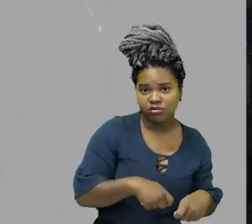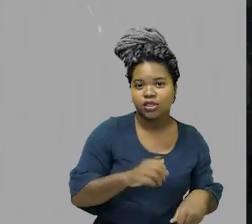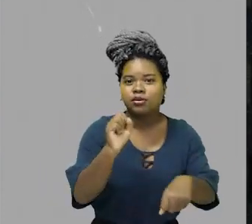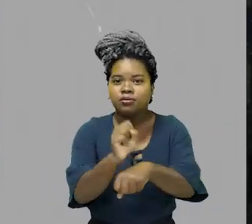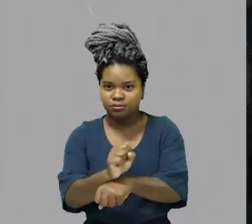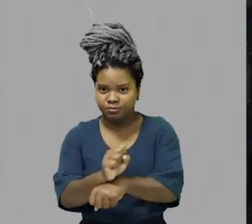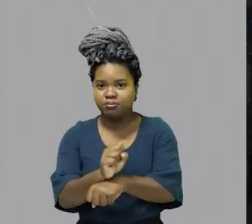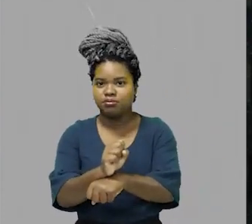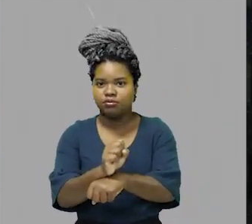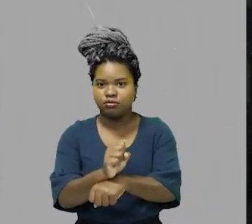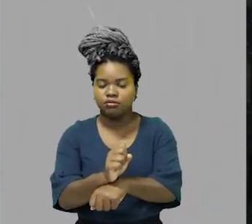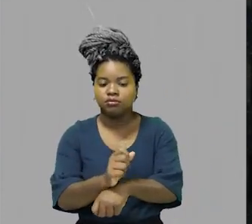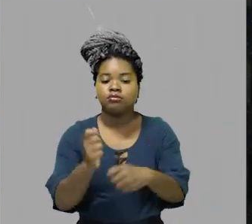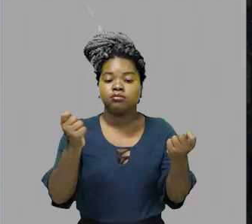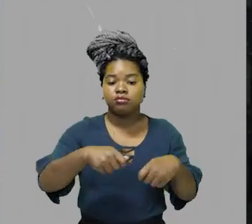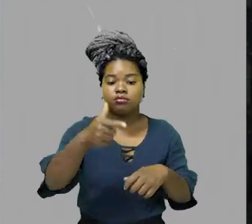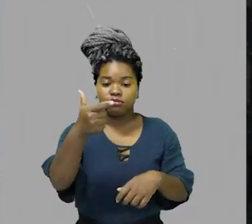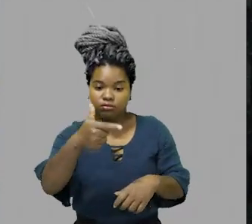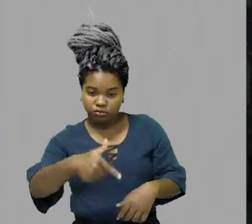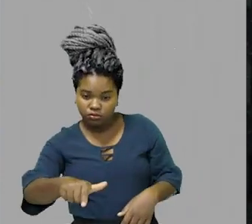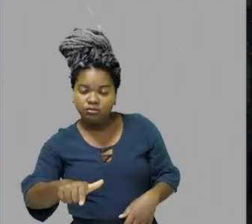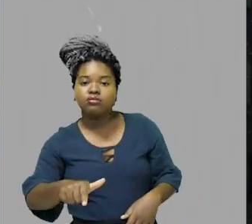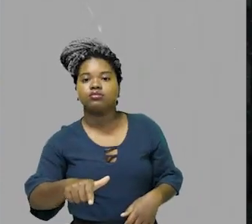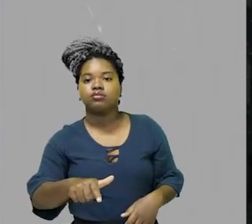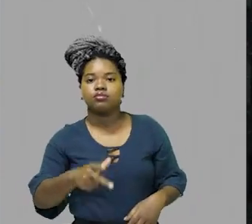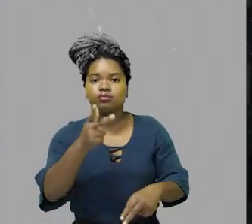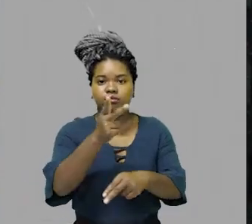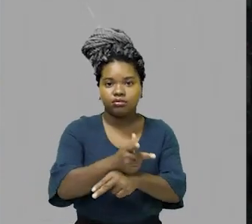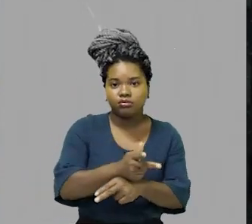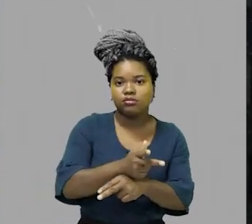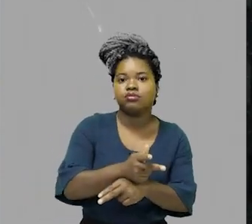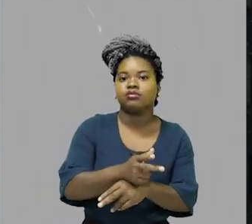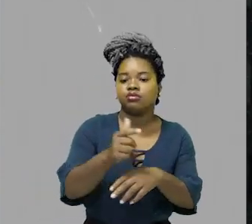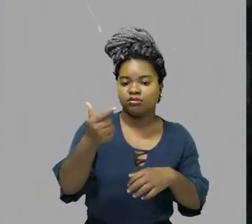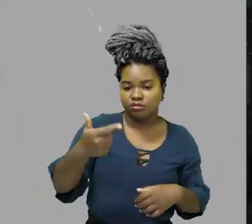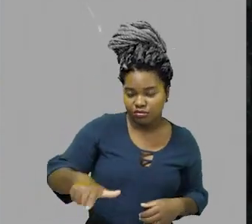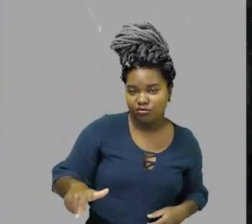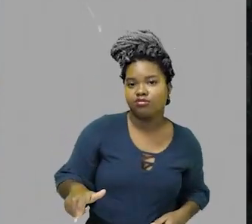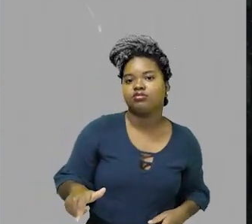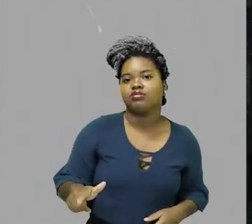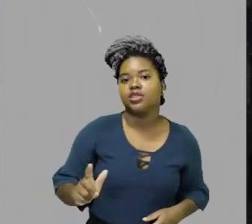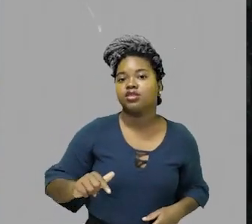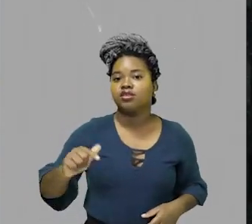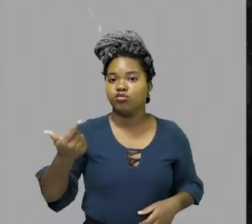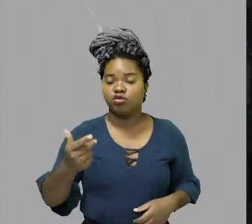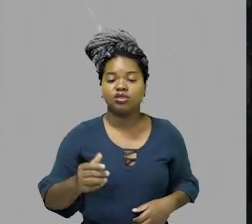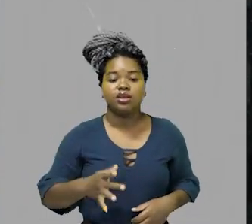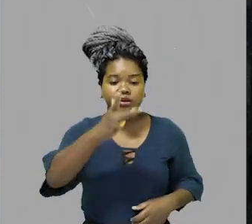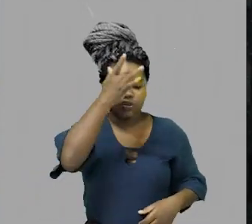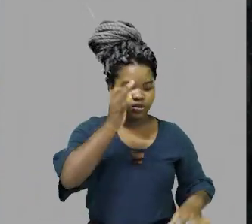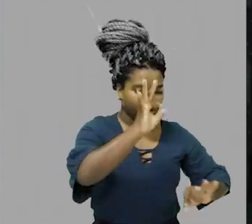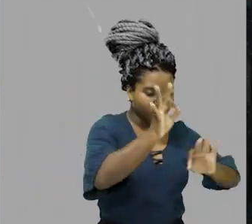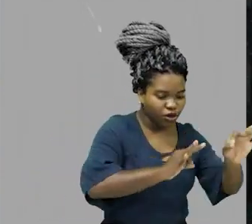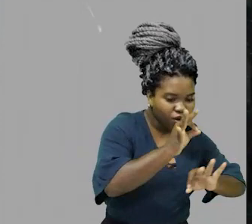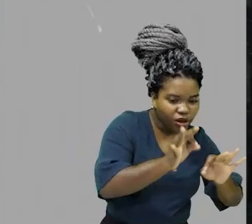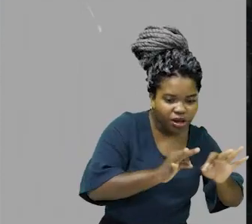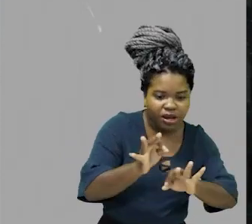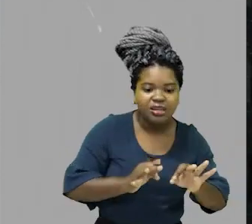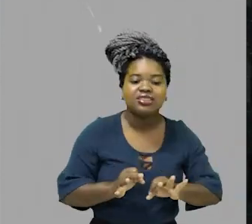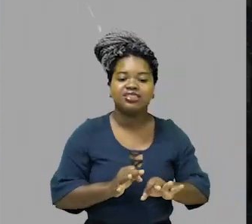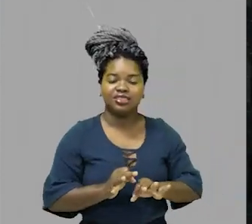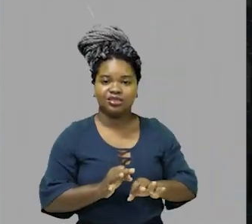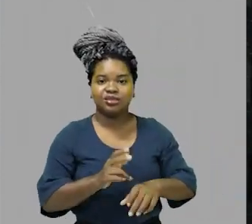e aí eu posso repetir e regravar novamente. Depois o editor vai recortar aqueles pontos da gravação que não